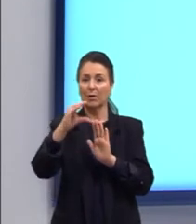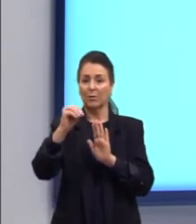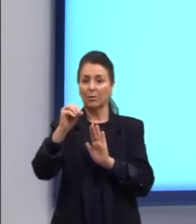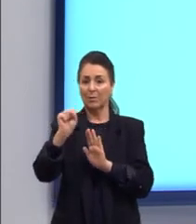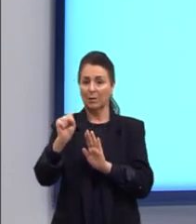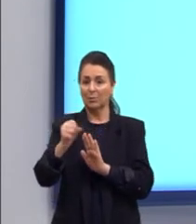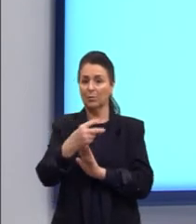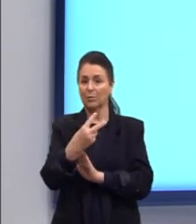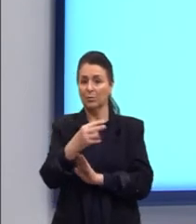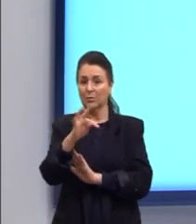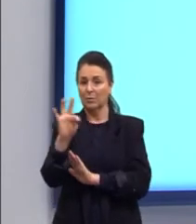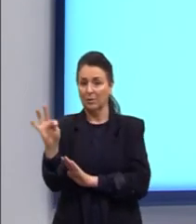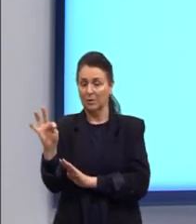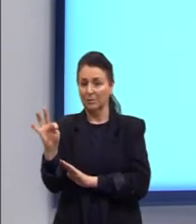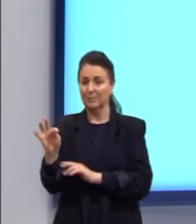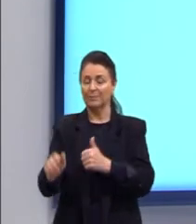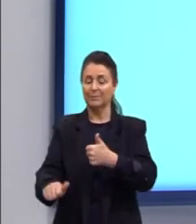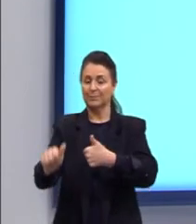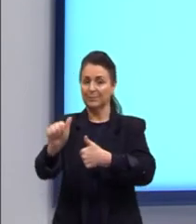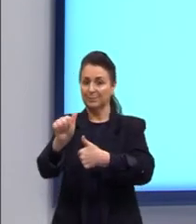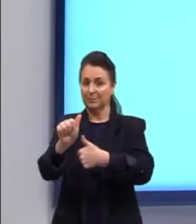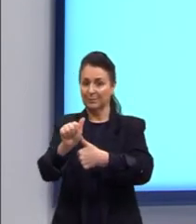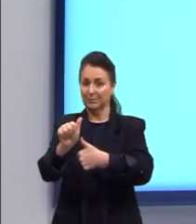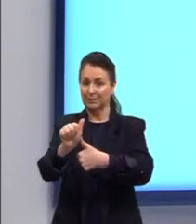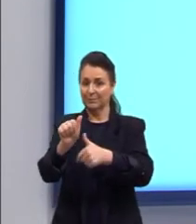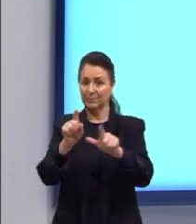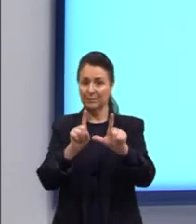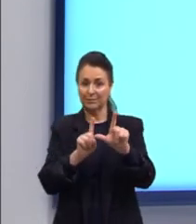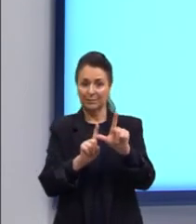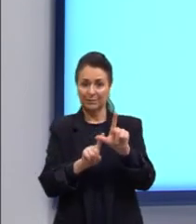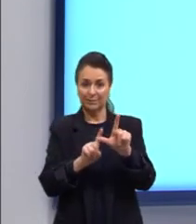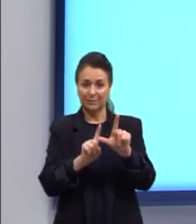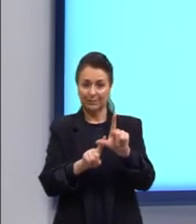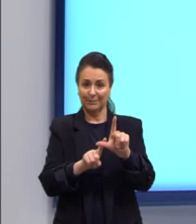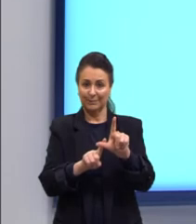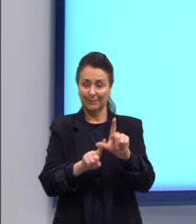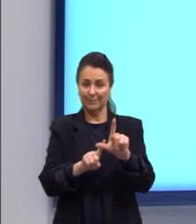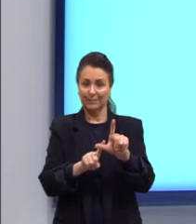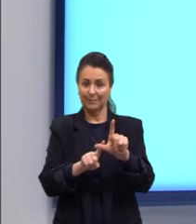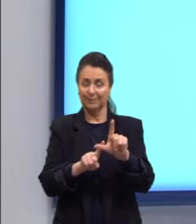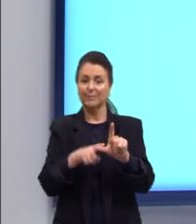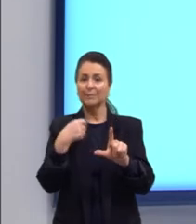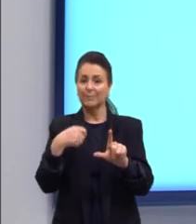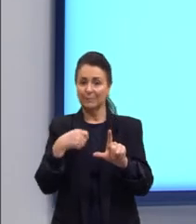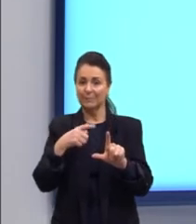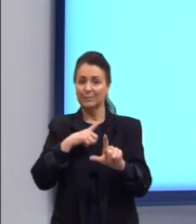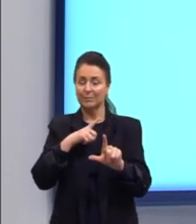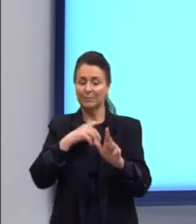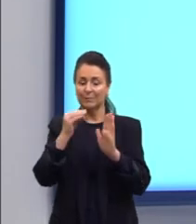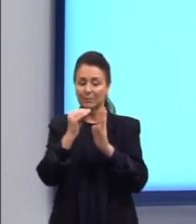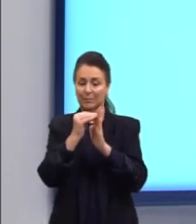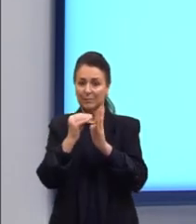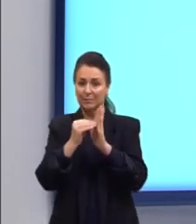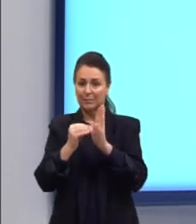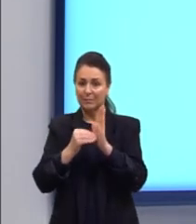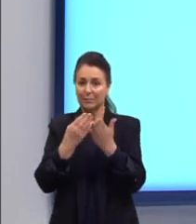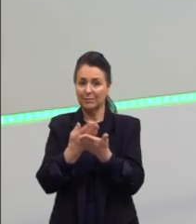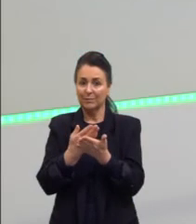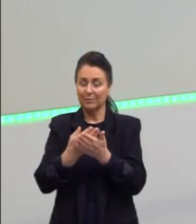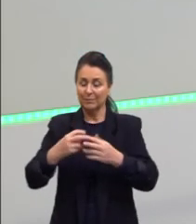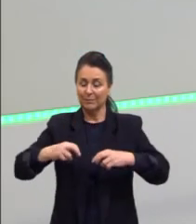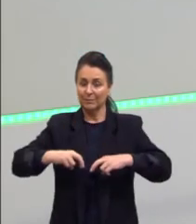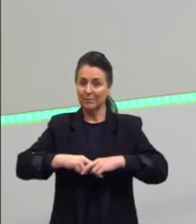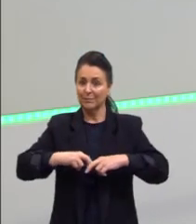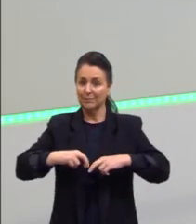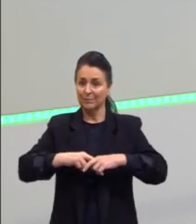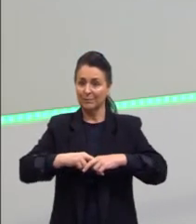seria a letra A então aqui gente envolve um pouco né do conteúdo que a gente costuma estudar na física